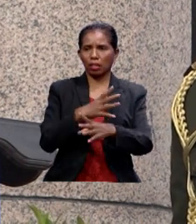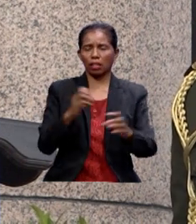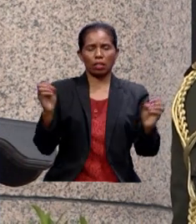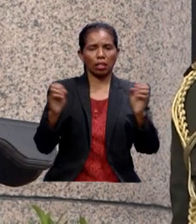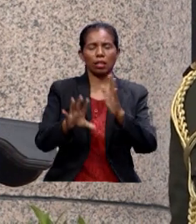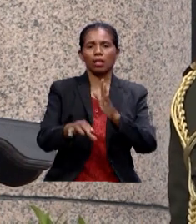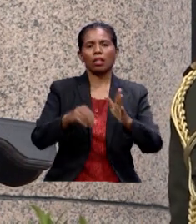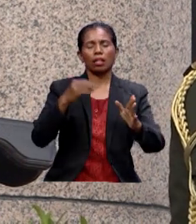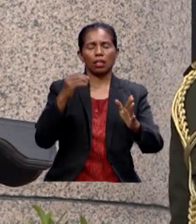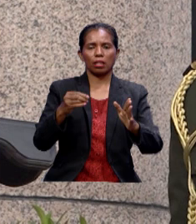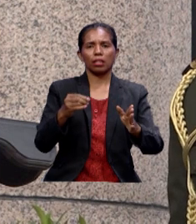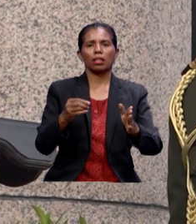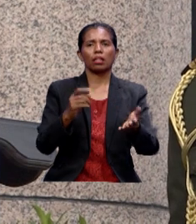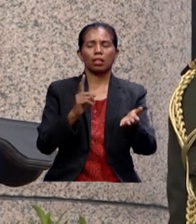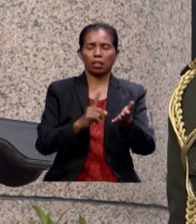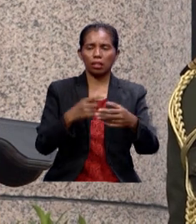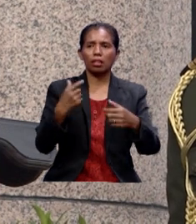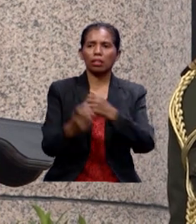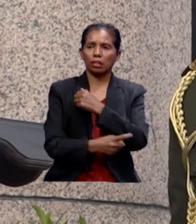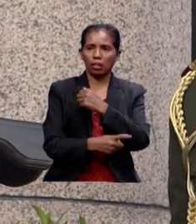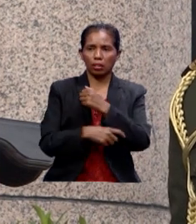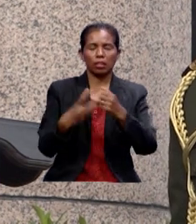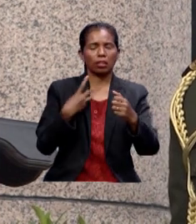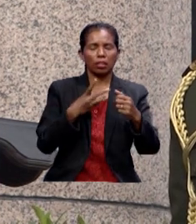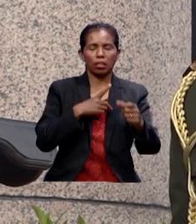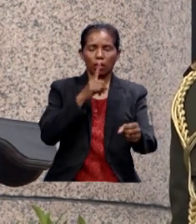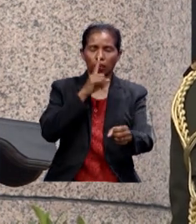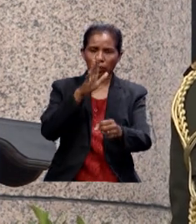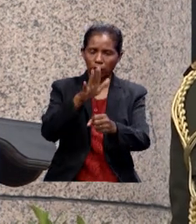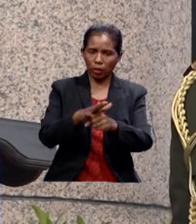intimidação no ita tem que comprometer a tu defende